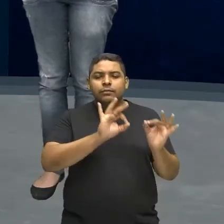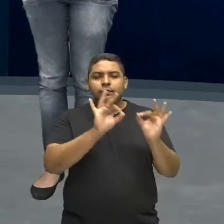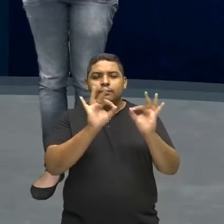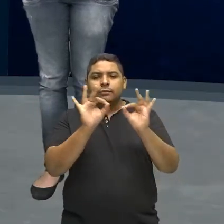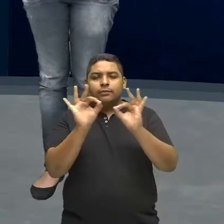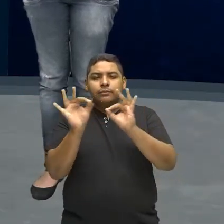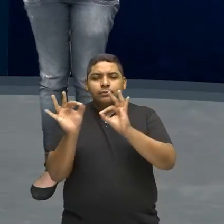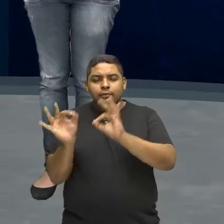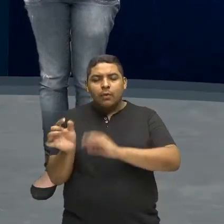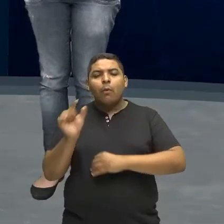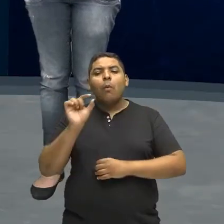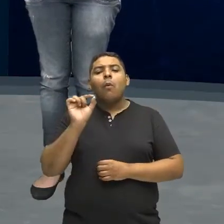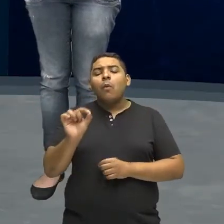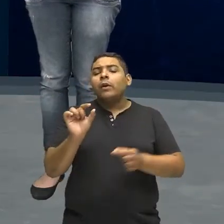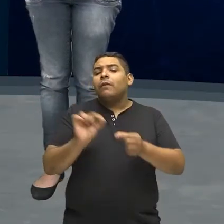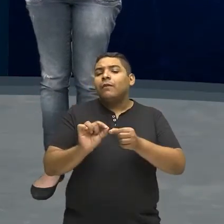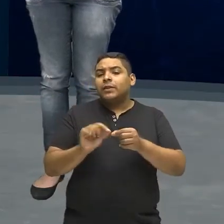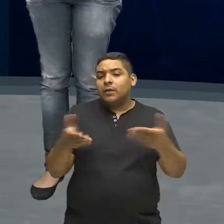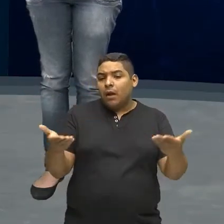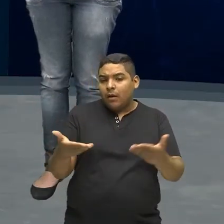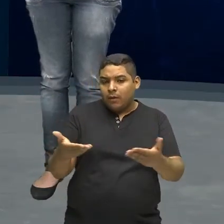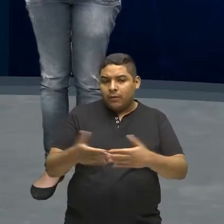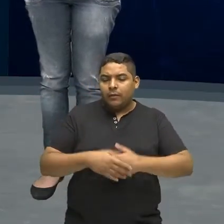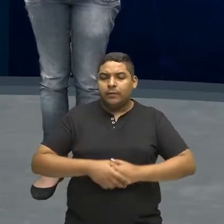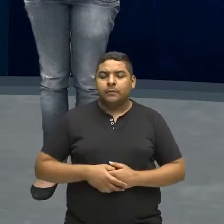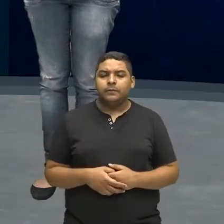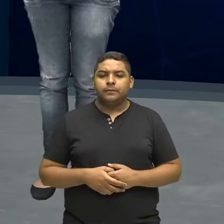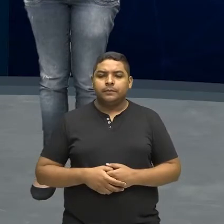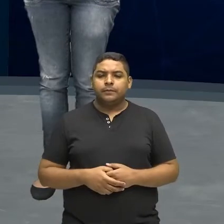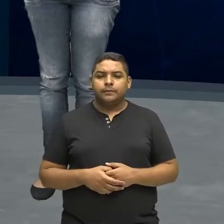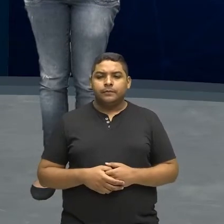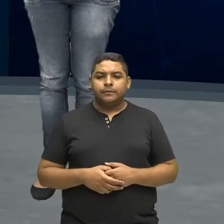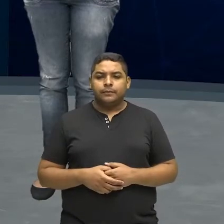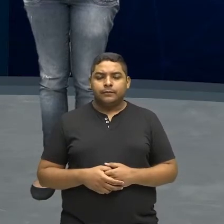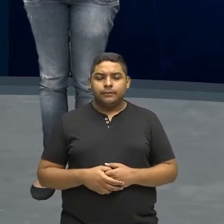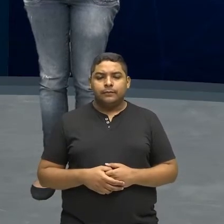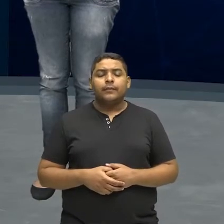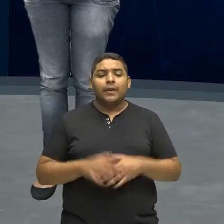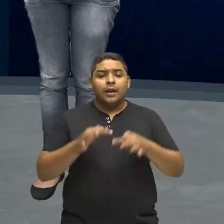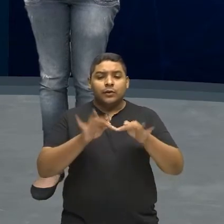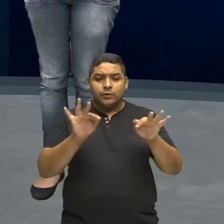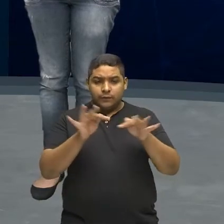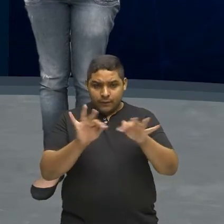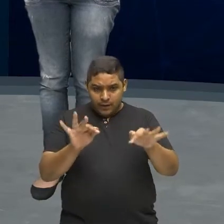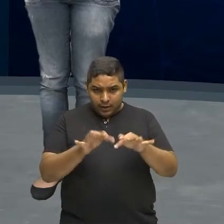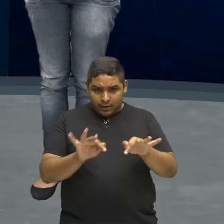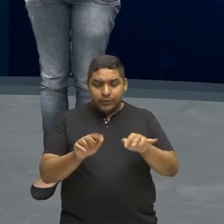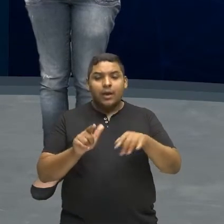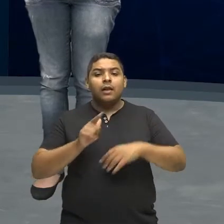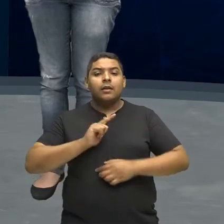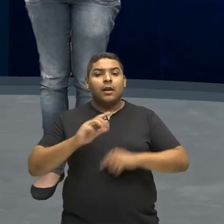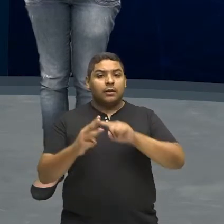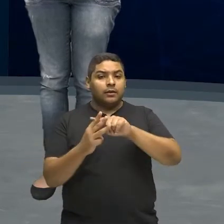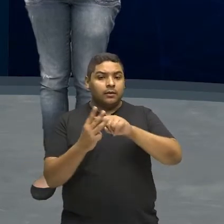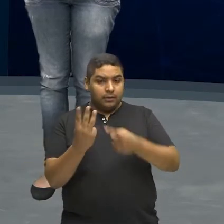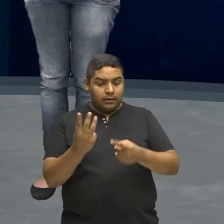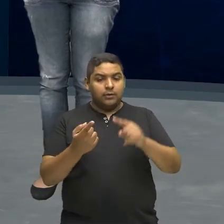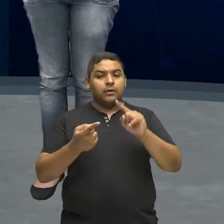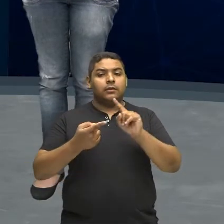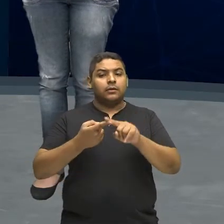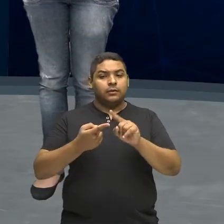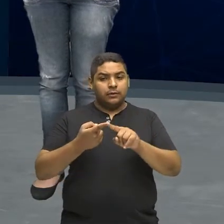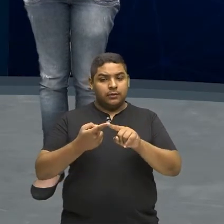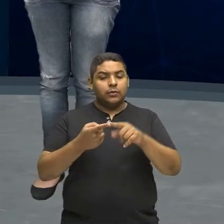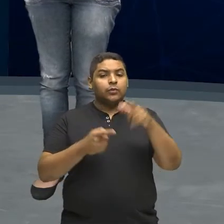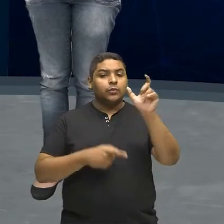fazendo neste momento. Então, cada uma das frases que vocês estão acompanhando, elas têm os 3 elementos que nós precisamos. Nós temos